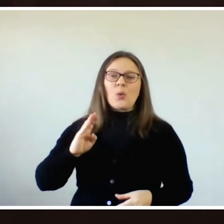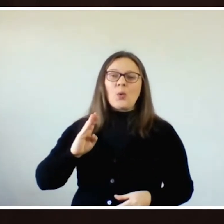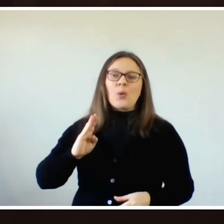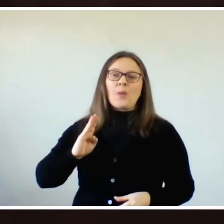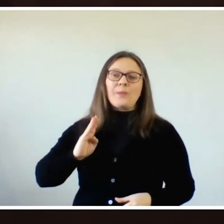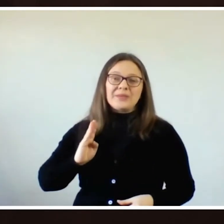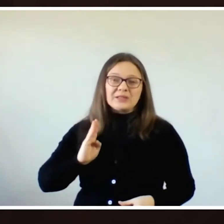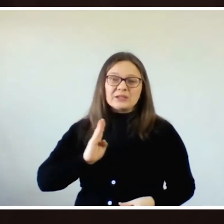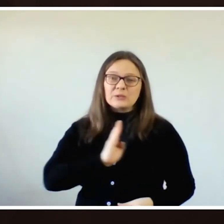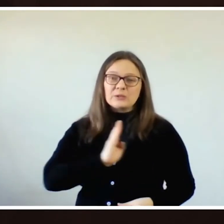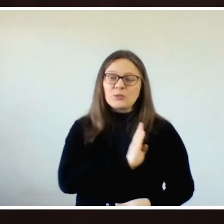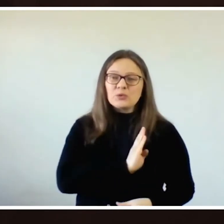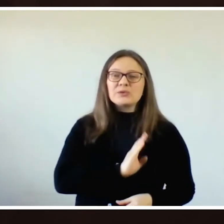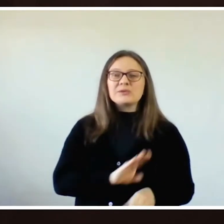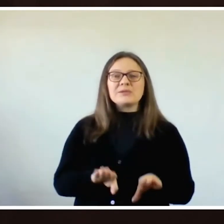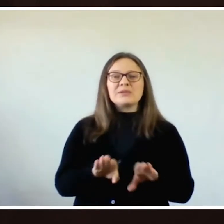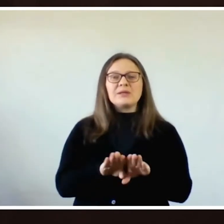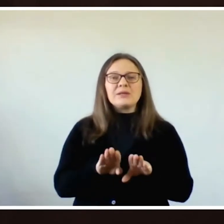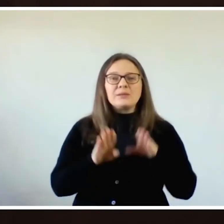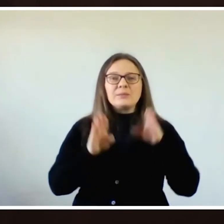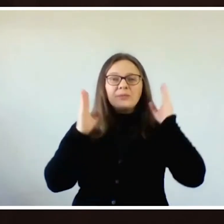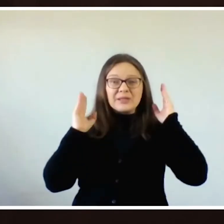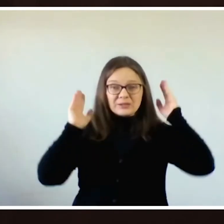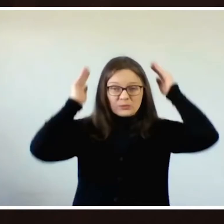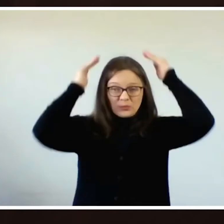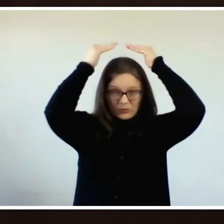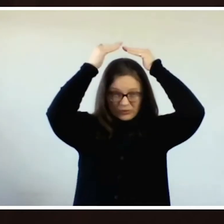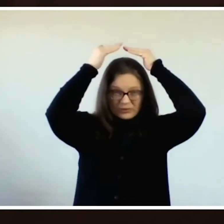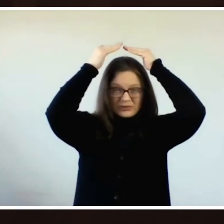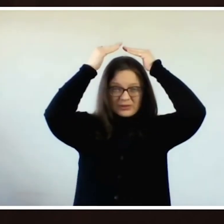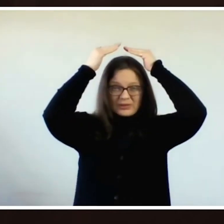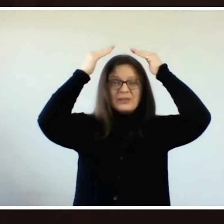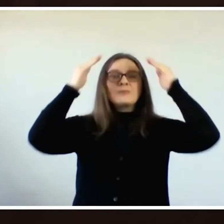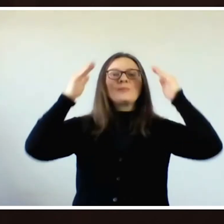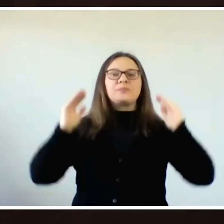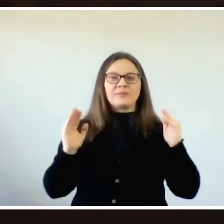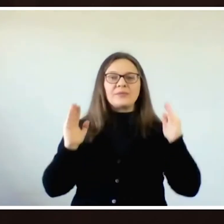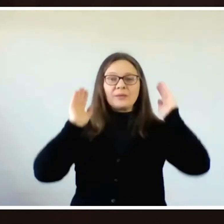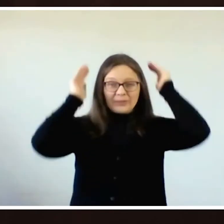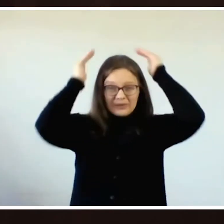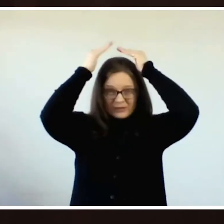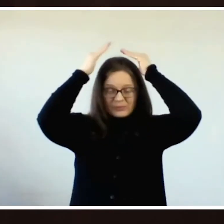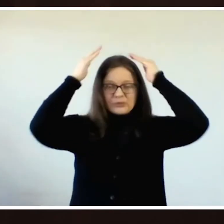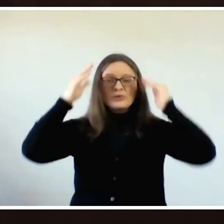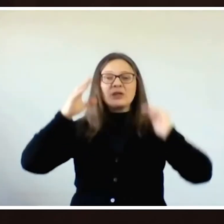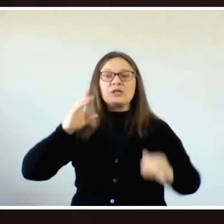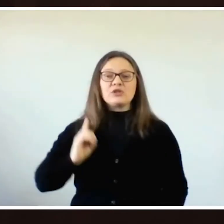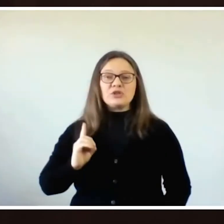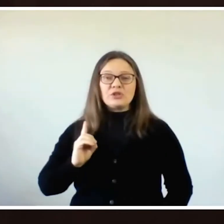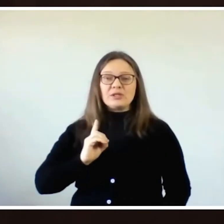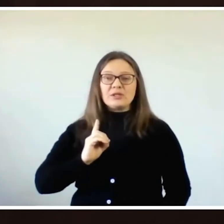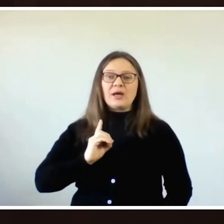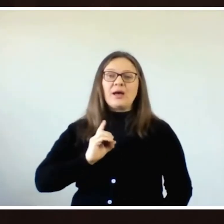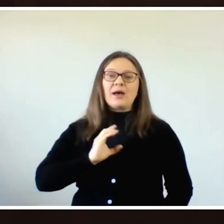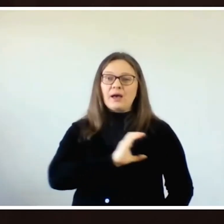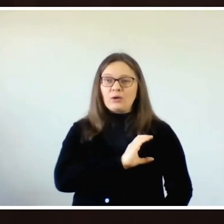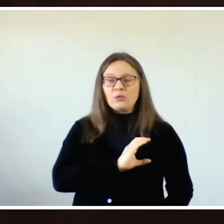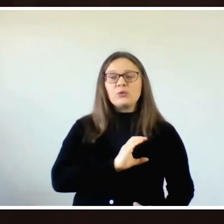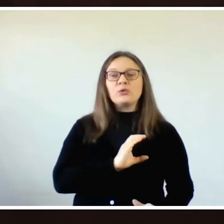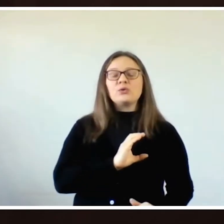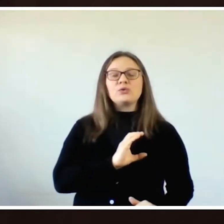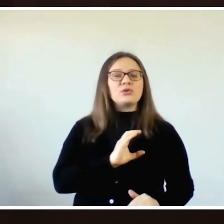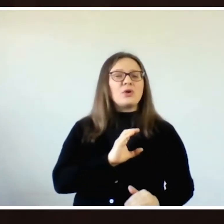diáconos, de sacerdotes e diáconos que vieram da Europa, África e Ásia. Vieram todos os bispos,